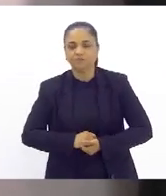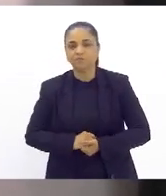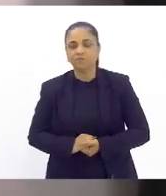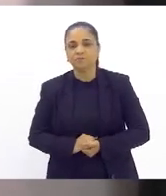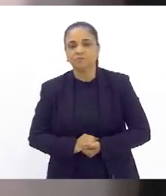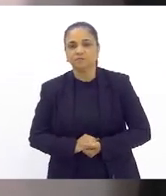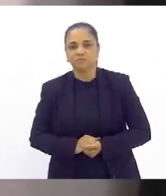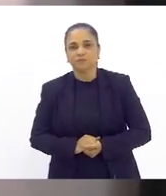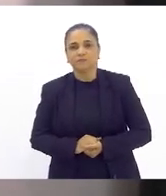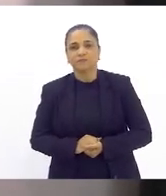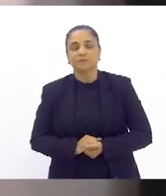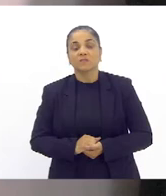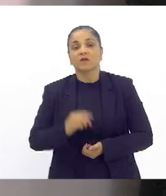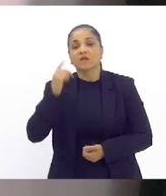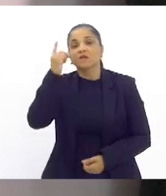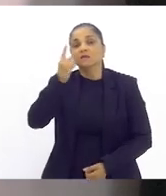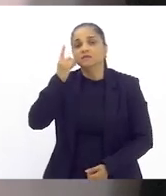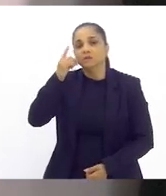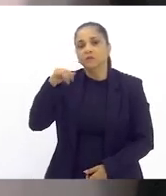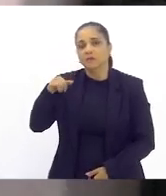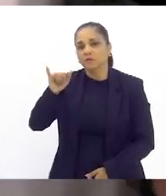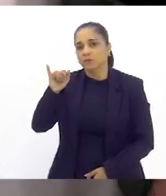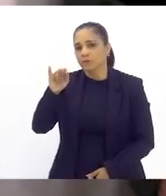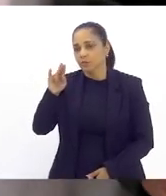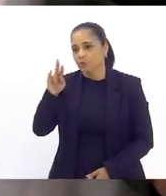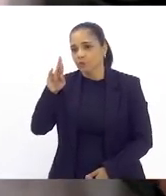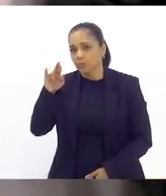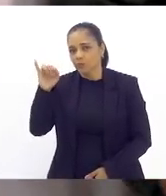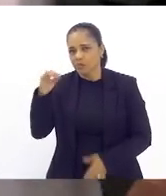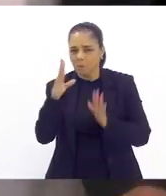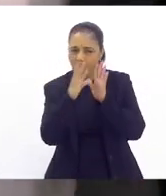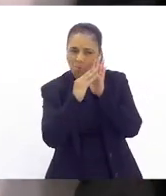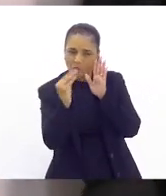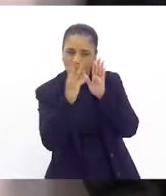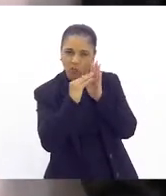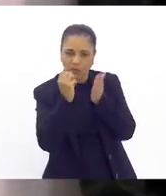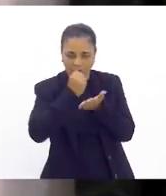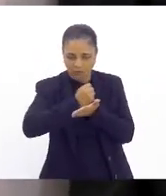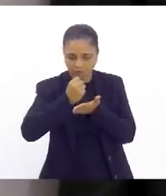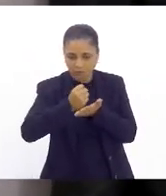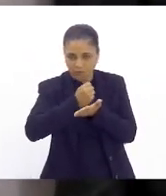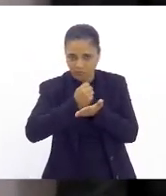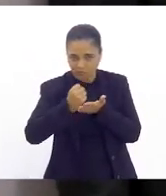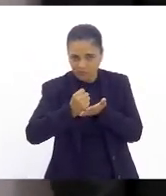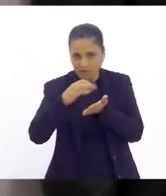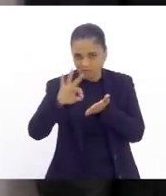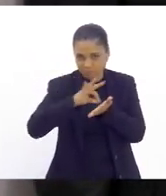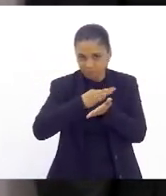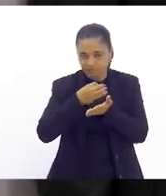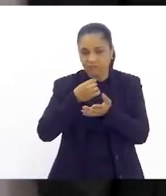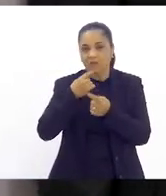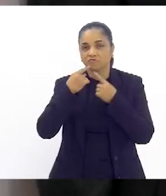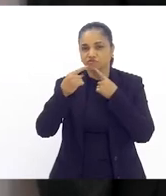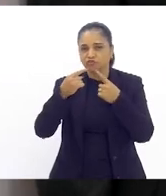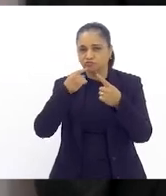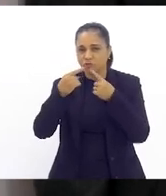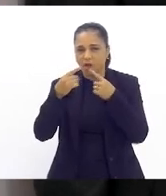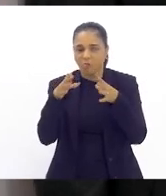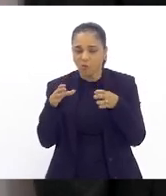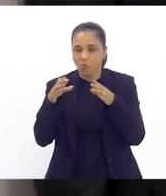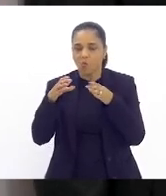o deputado Yuri falou também em relação ao modelo de concessão né de estabelecer o diálogo intenso com Congresso Nacional